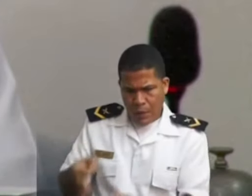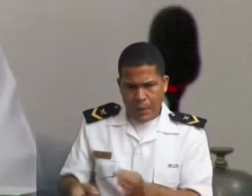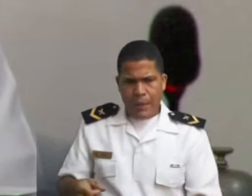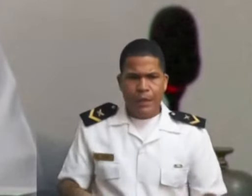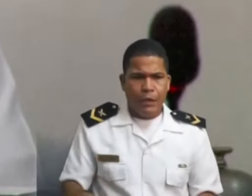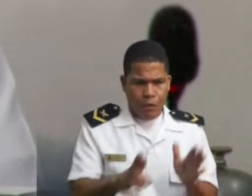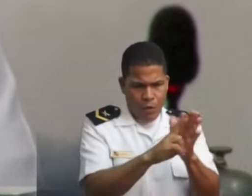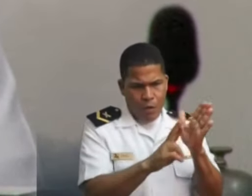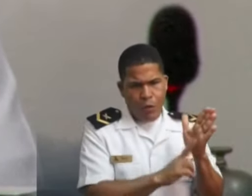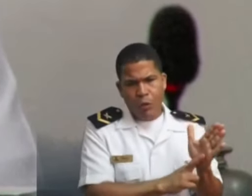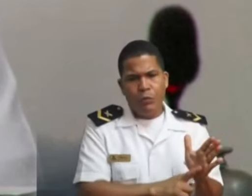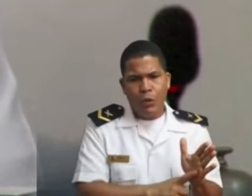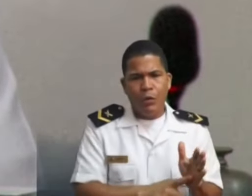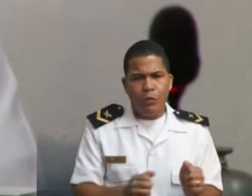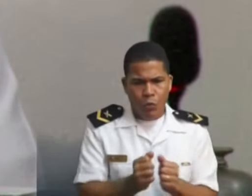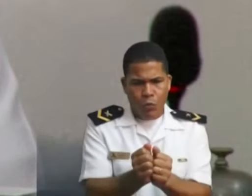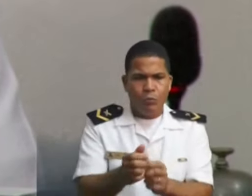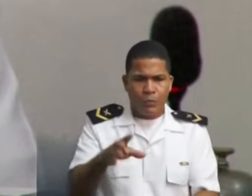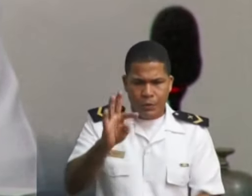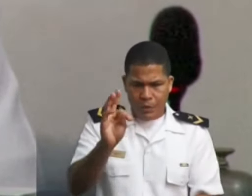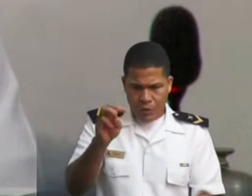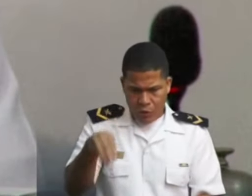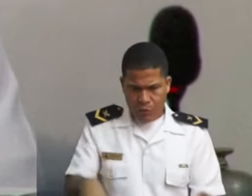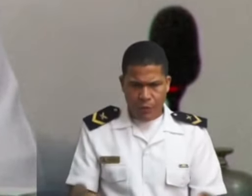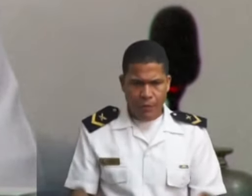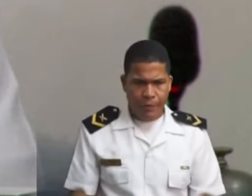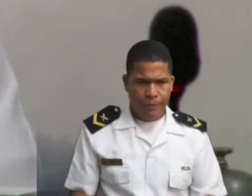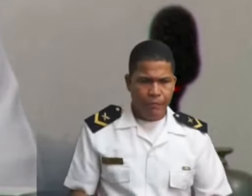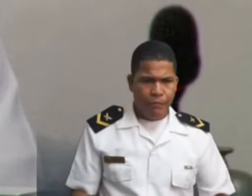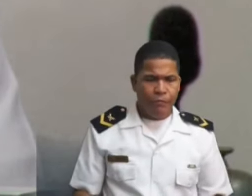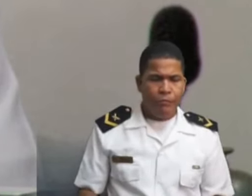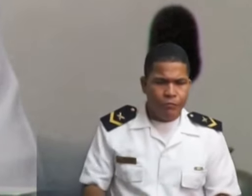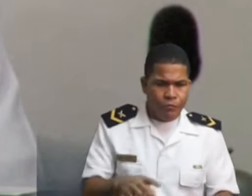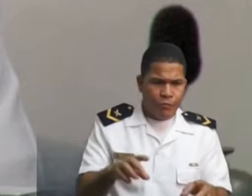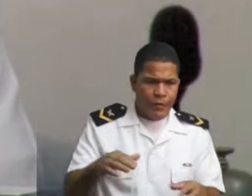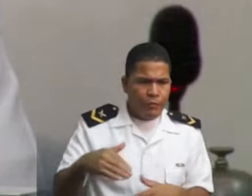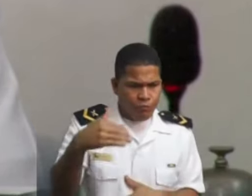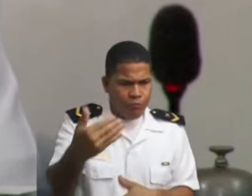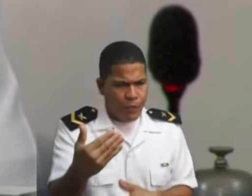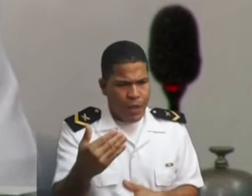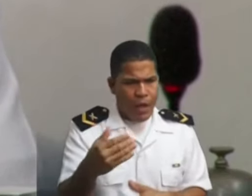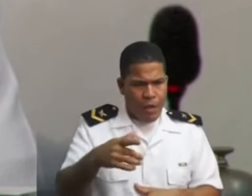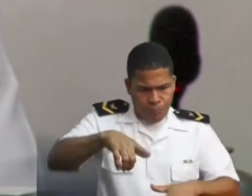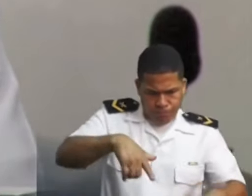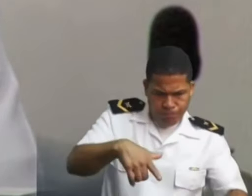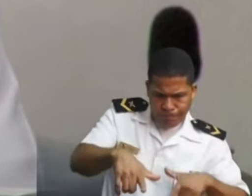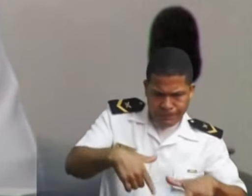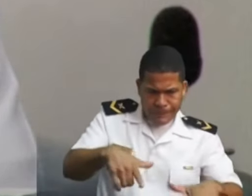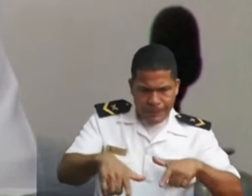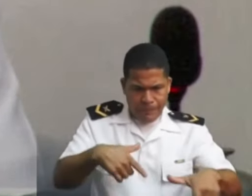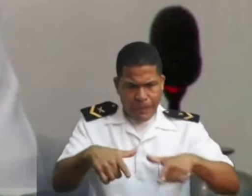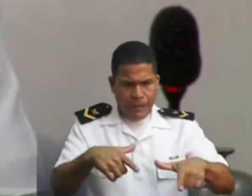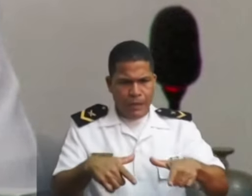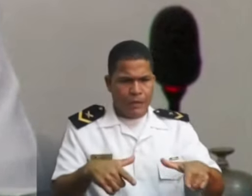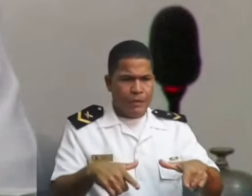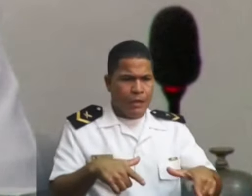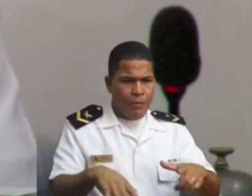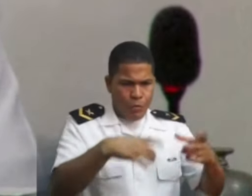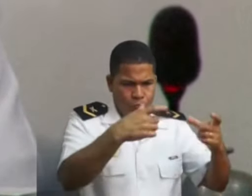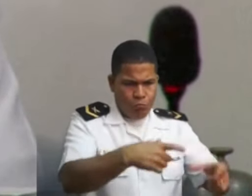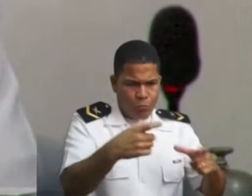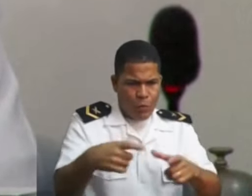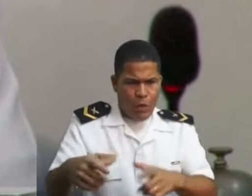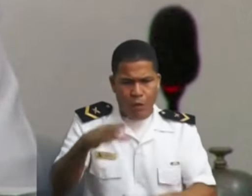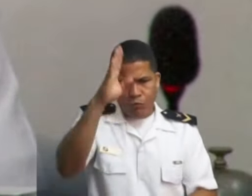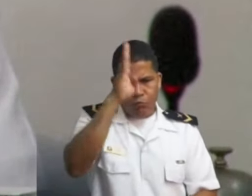de uma corte do mar. Condição para o bom ordenamento das atividades nas águas jurisdicionais brasileiras, a criação